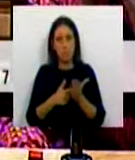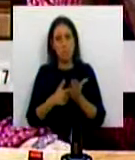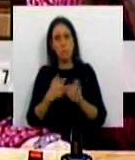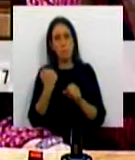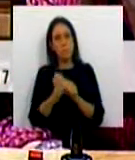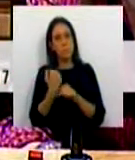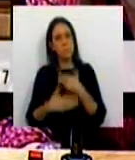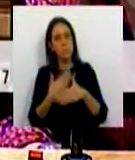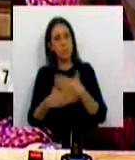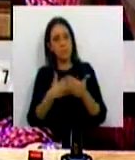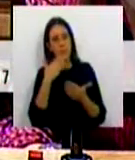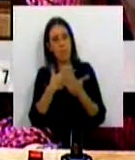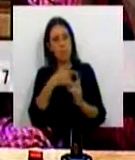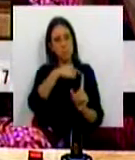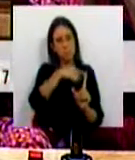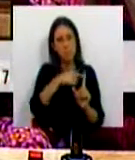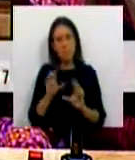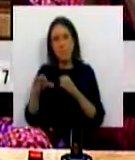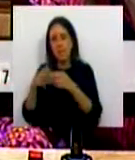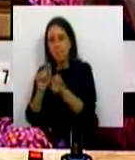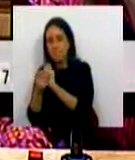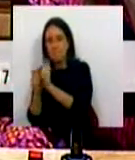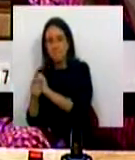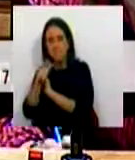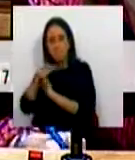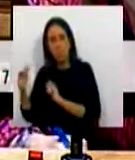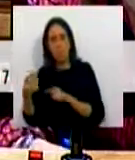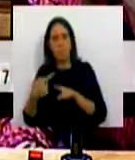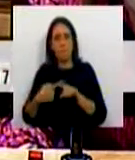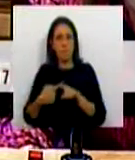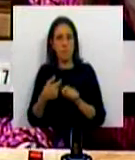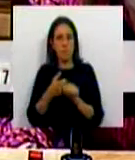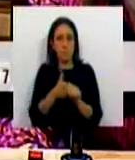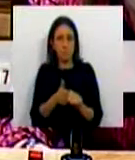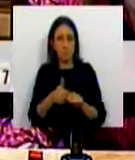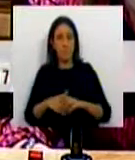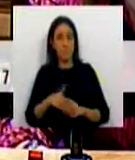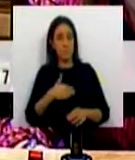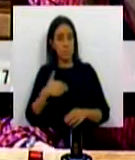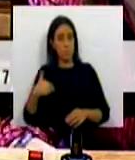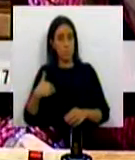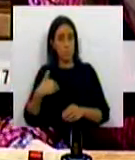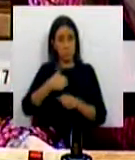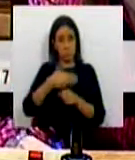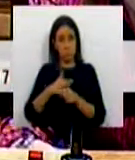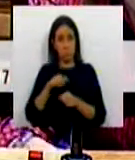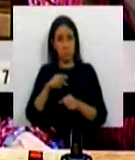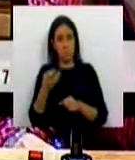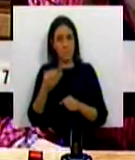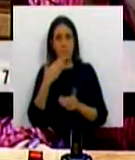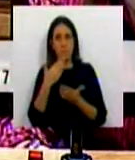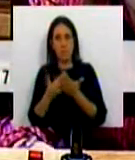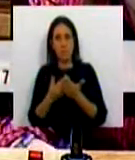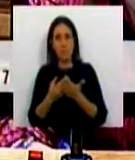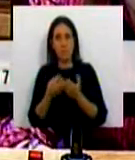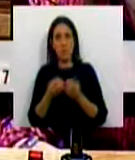de produtividade, por reorganização de equipas ou por motivação. No caso particular da saúde, nesse sim, prevê-se um acréscimo